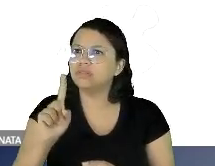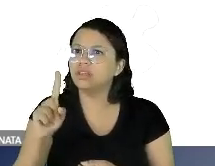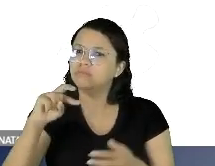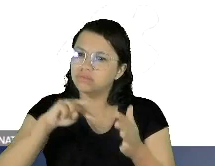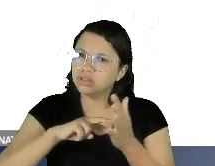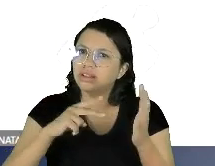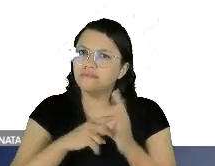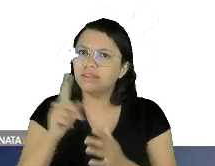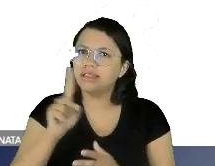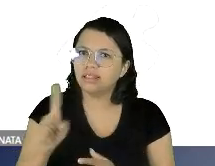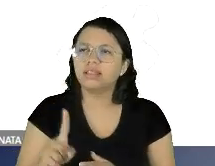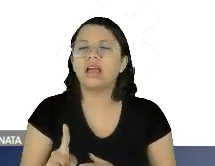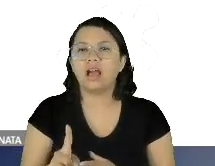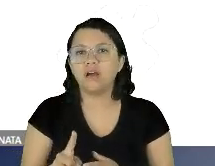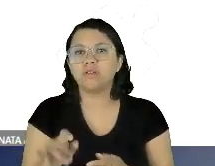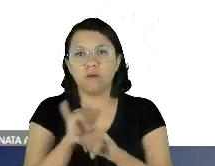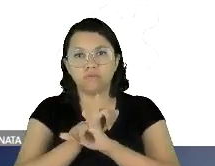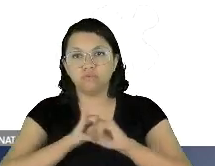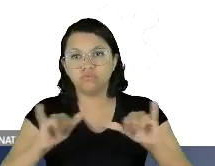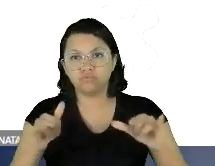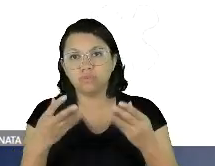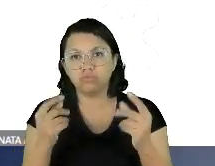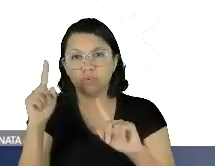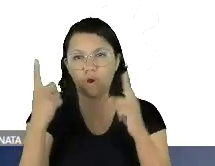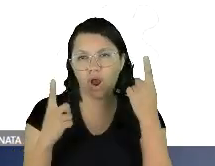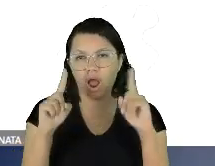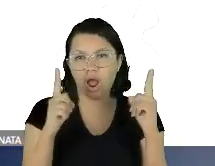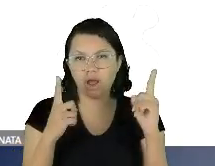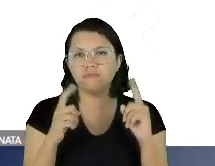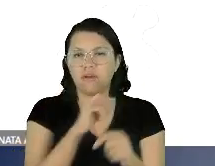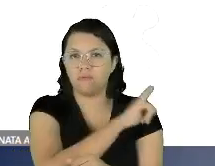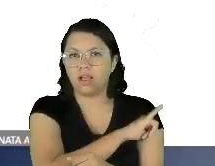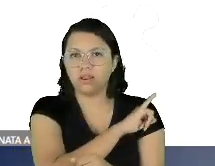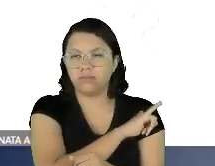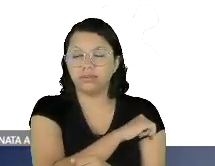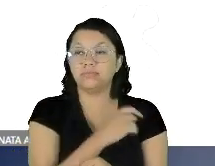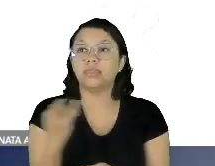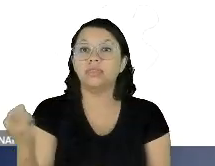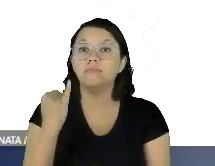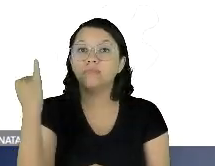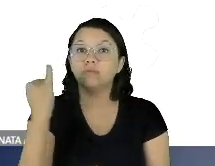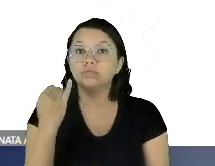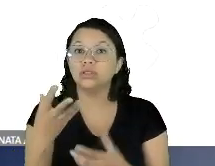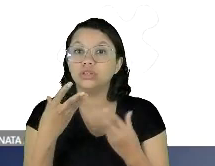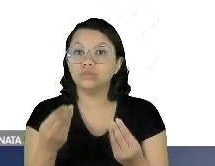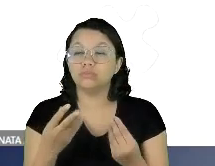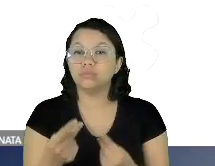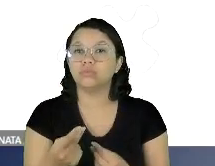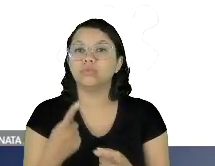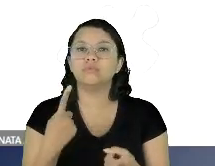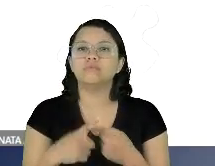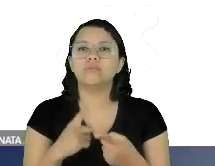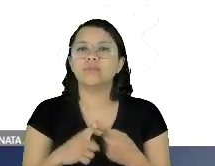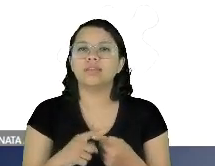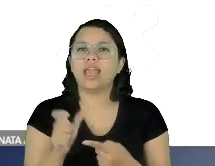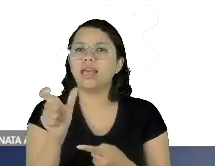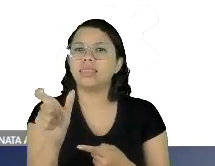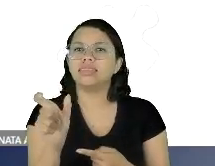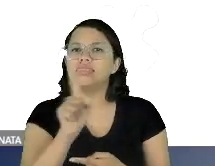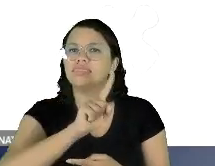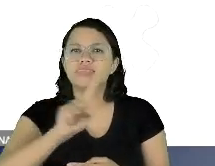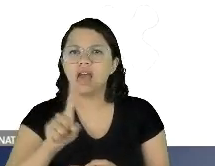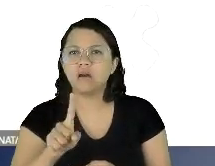carnavais cariocas, é muito importante, porque não é um artifício de